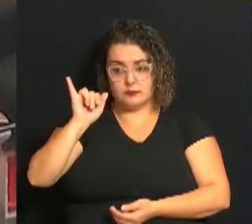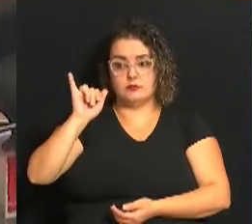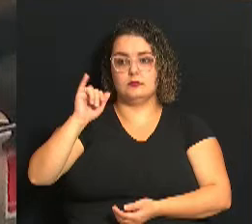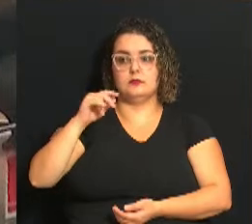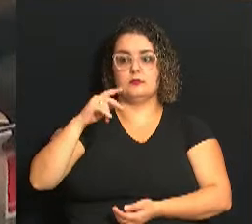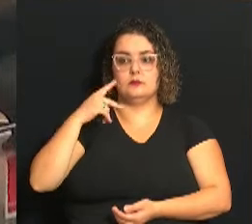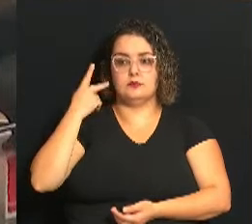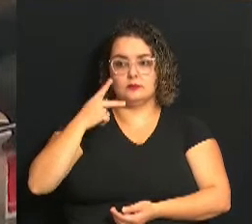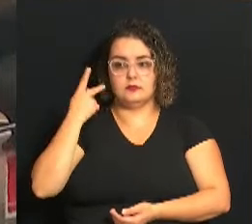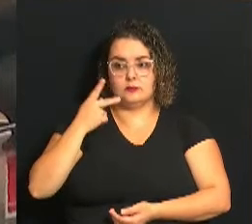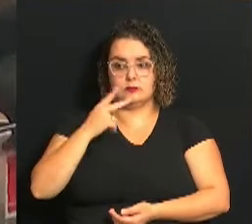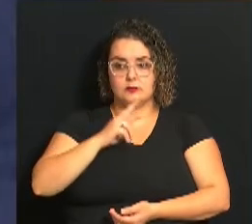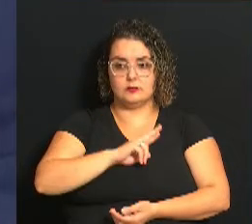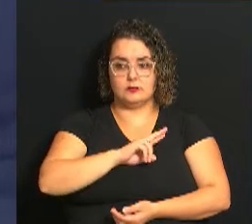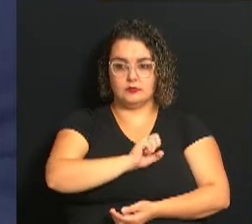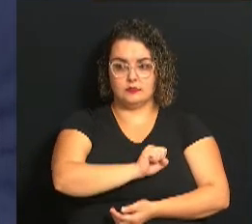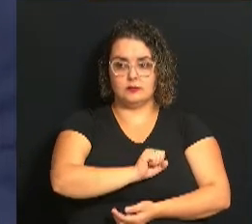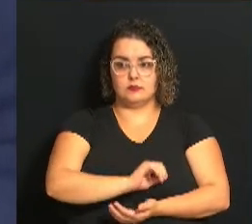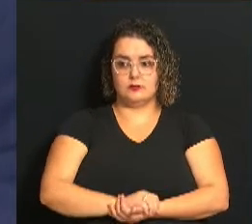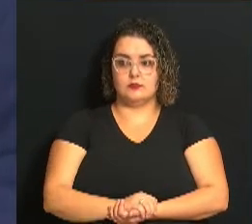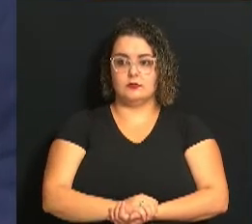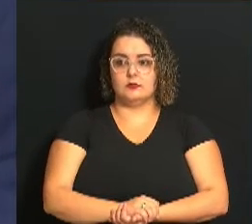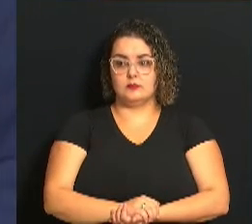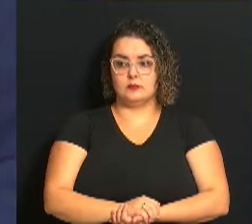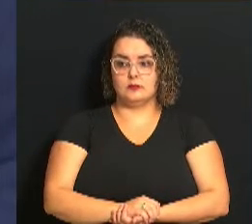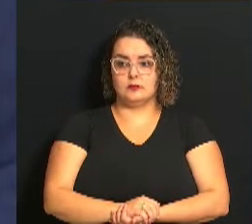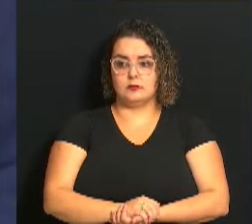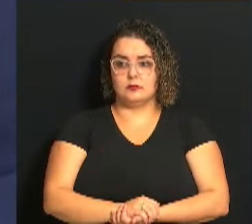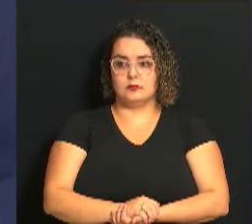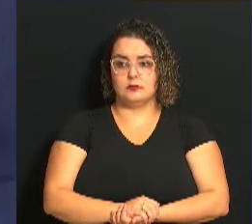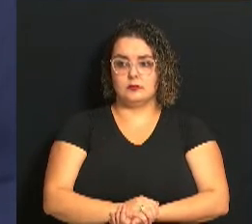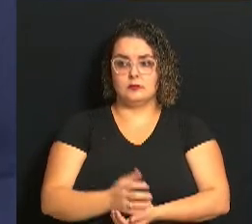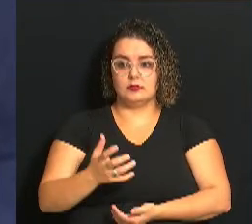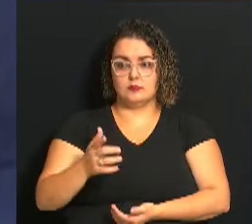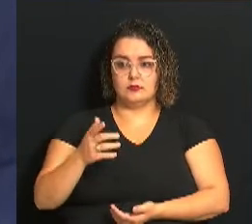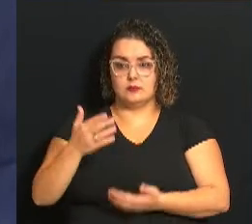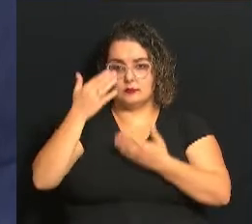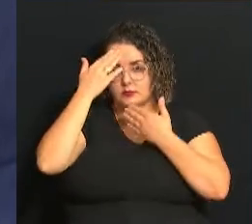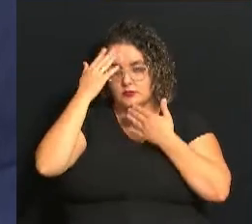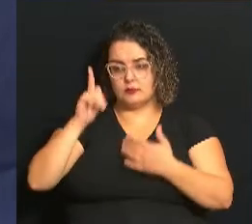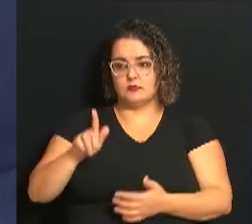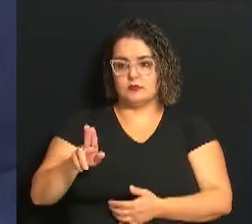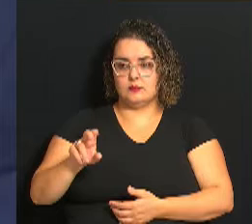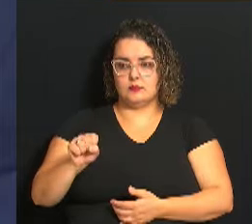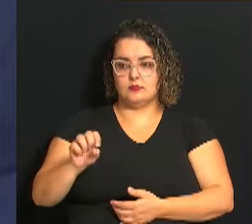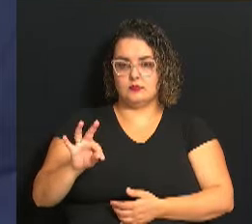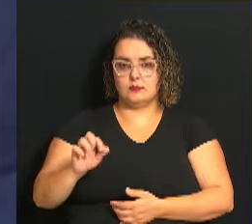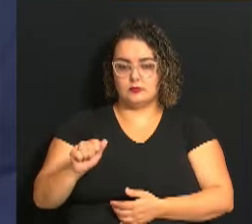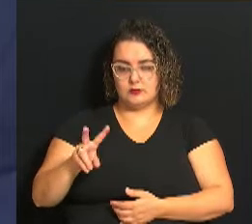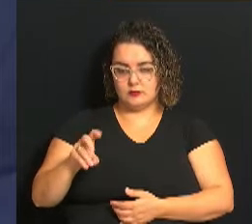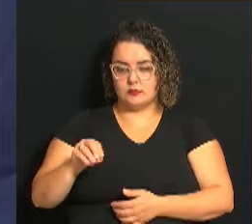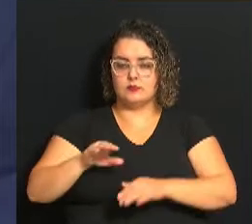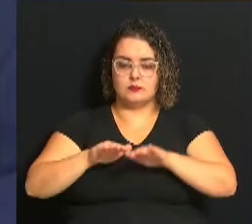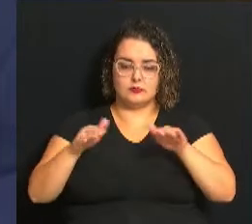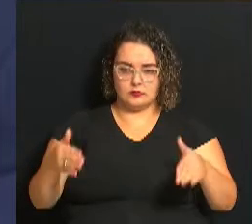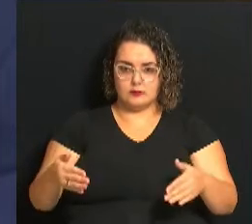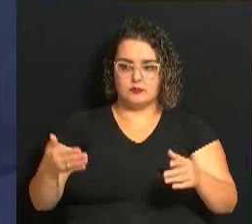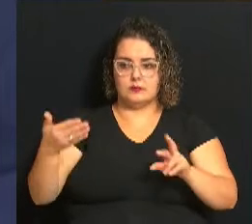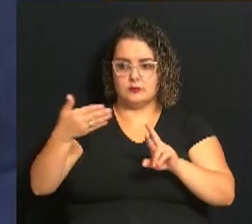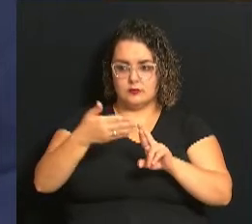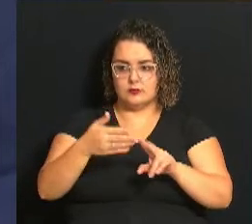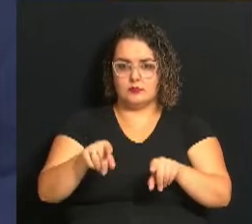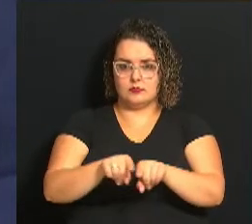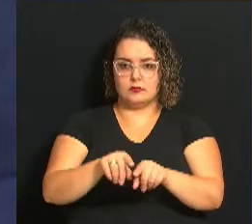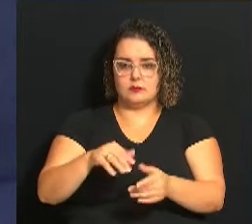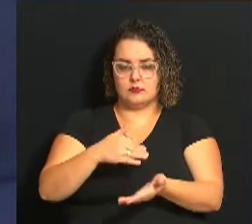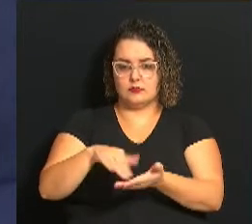Luiz Carlos Rossini. Gostaria de agradecer o Gustavo, aqui à mesa representando também o secretário Rogério Menezes